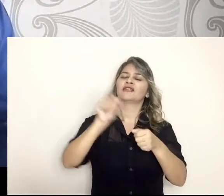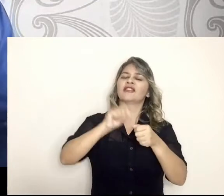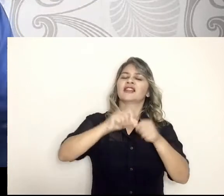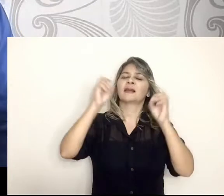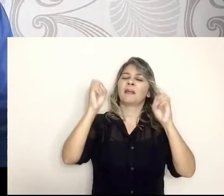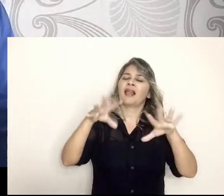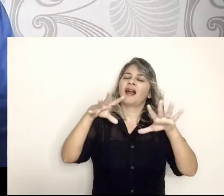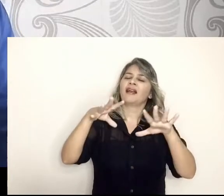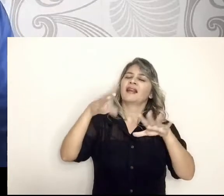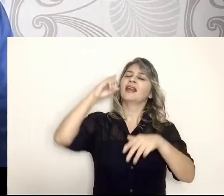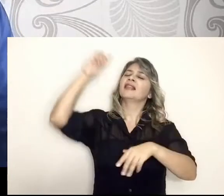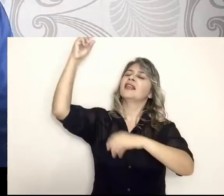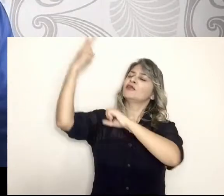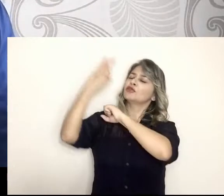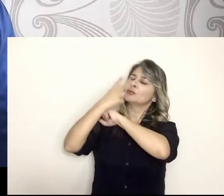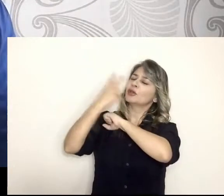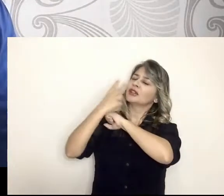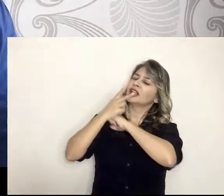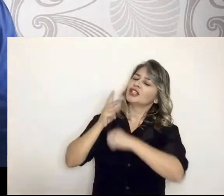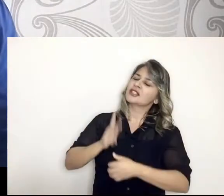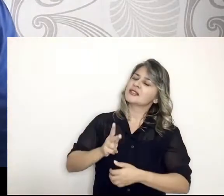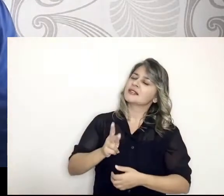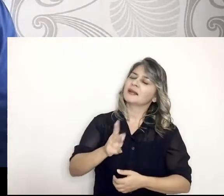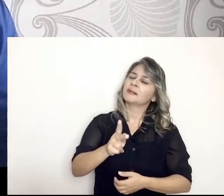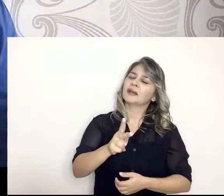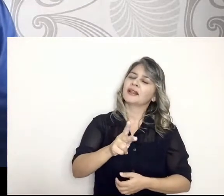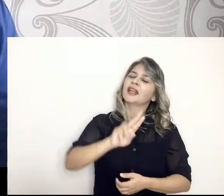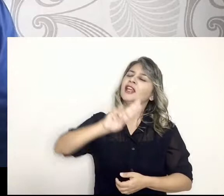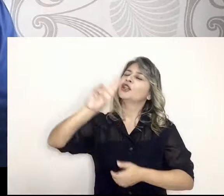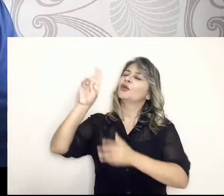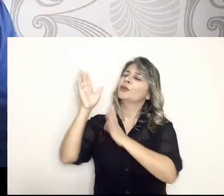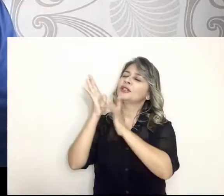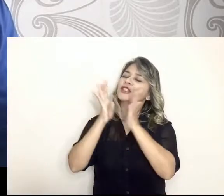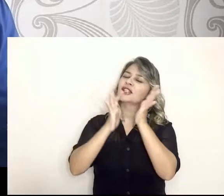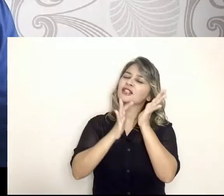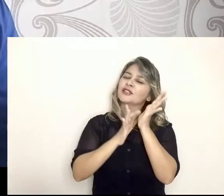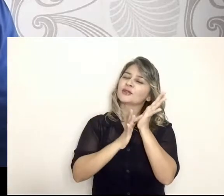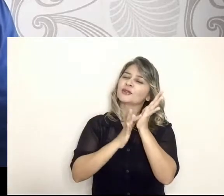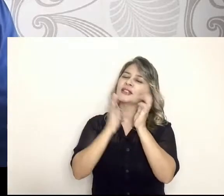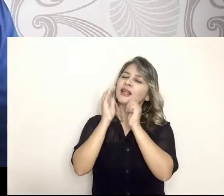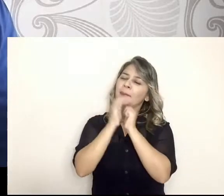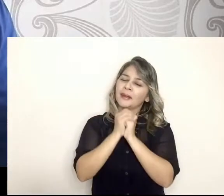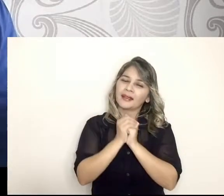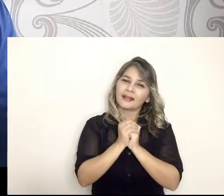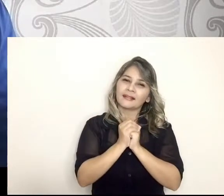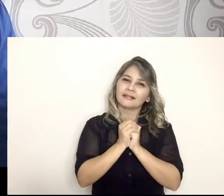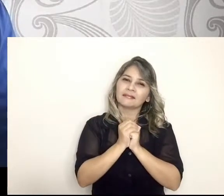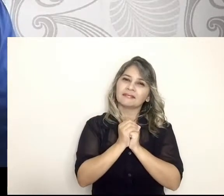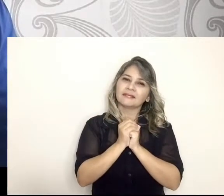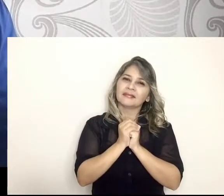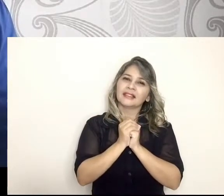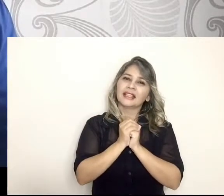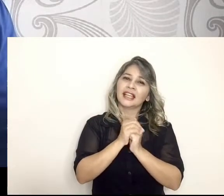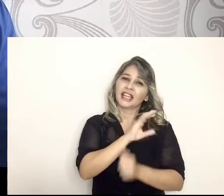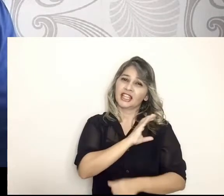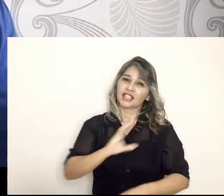muitos, Pai. Obrigado, porque sabemos que tu és o Deus de milagres, o Deus que multiplica o Deus que nos sustenta e o